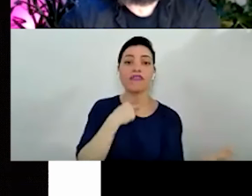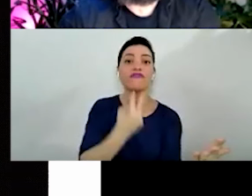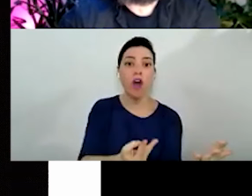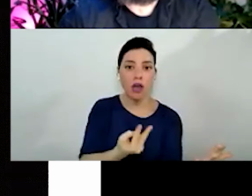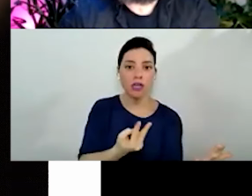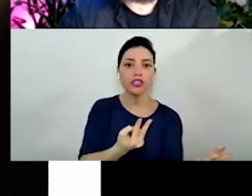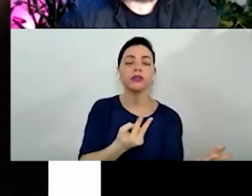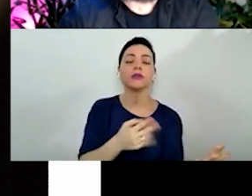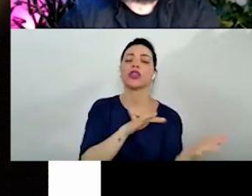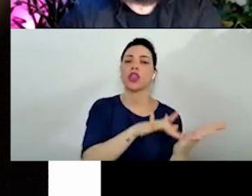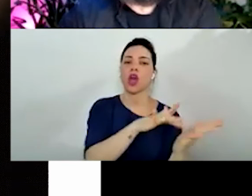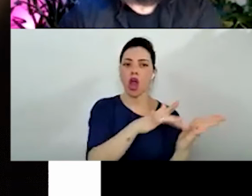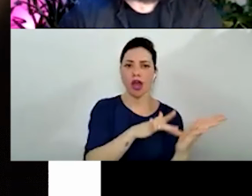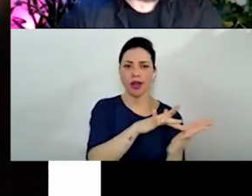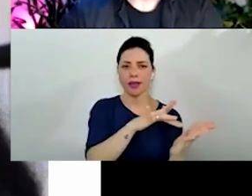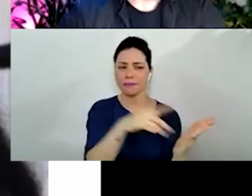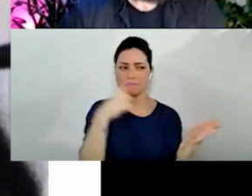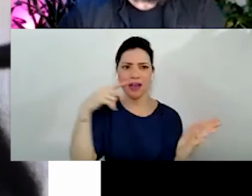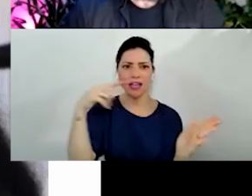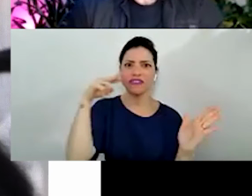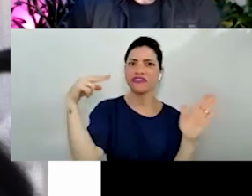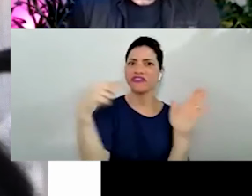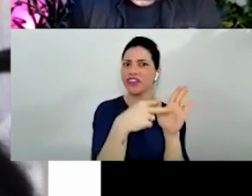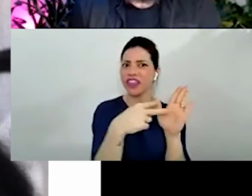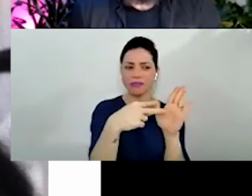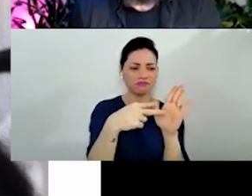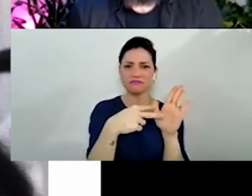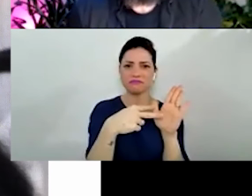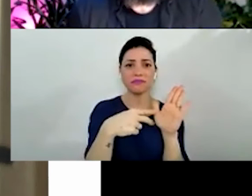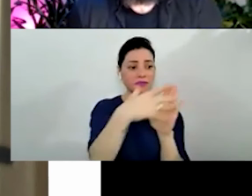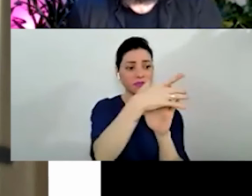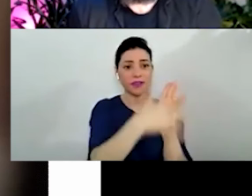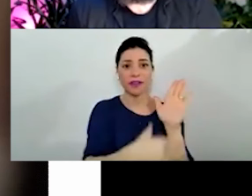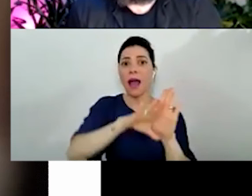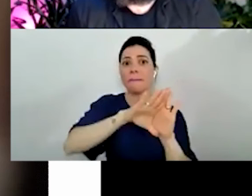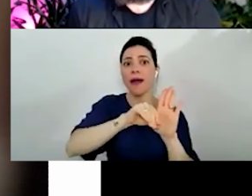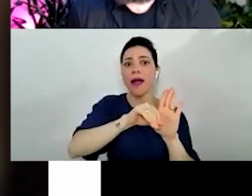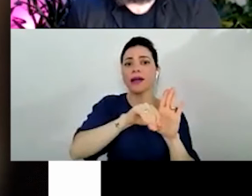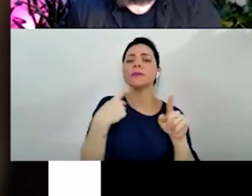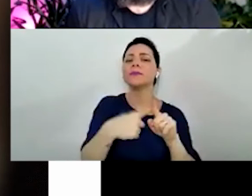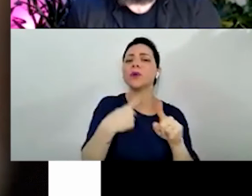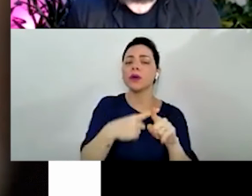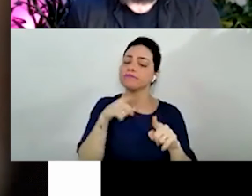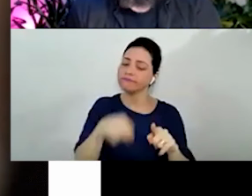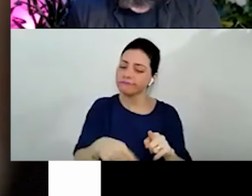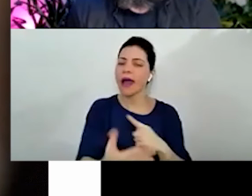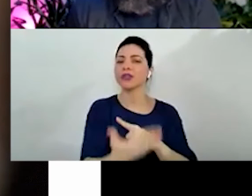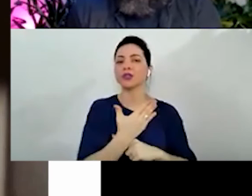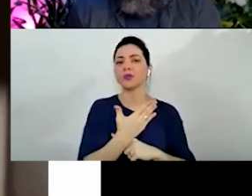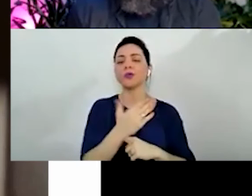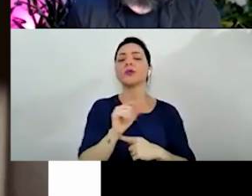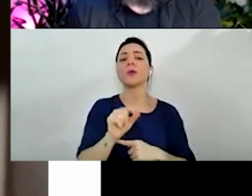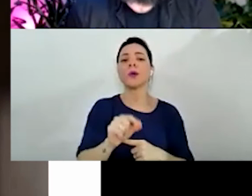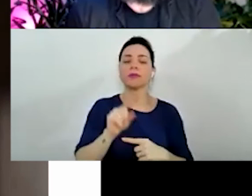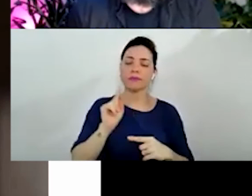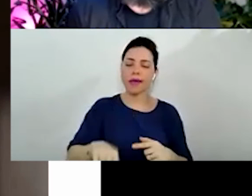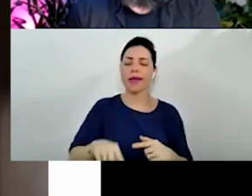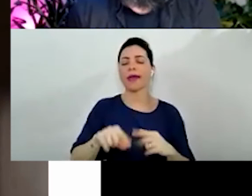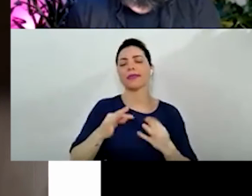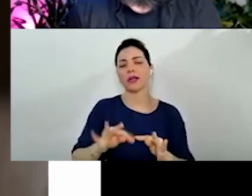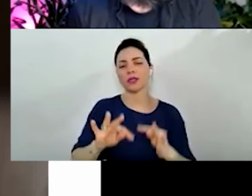enxergar a tela a tela está apagada nesse momento porque porque ele faz uso de recursos de tecnologia assistiva neste caso algum leitor de telas do